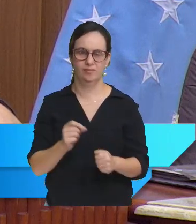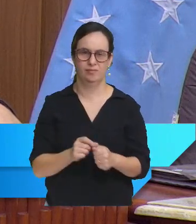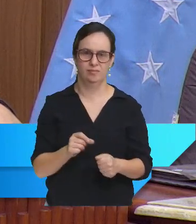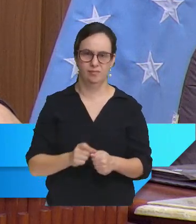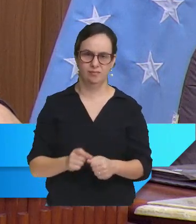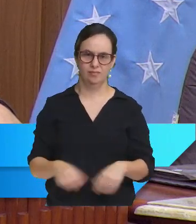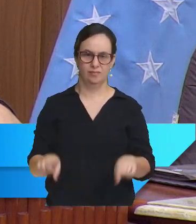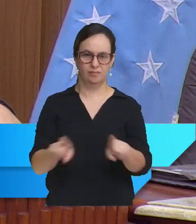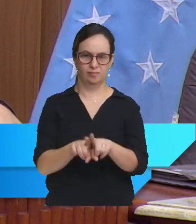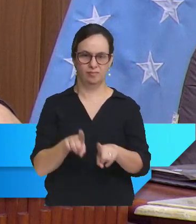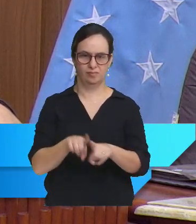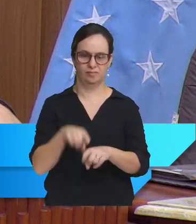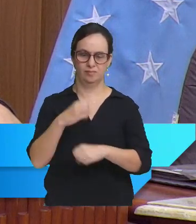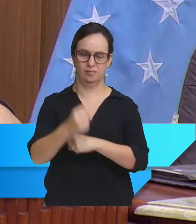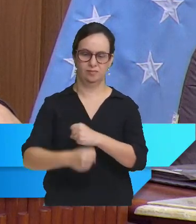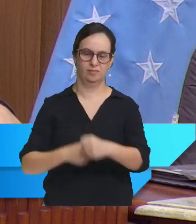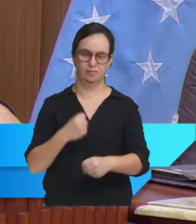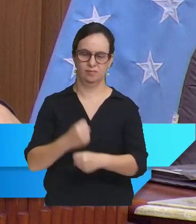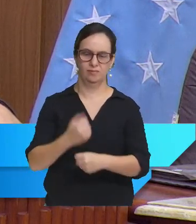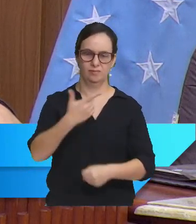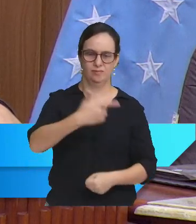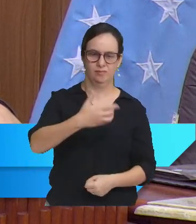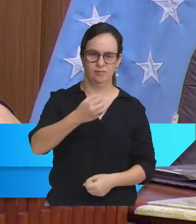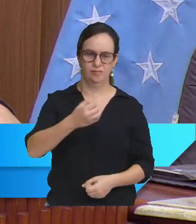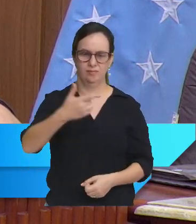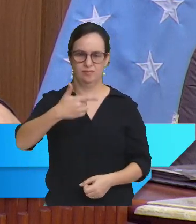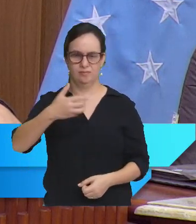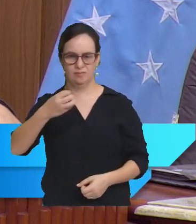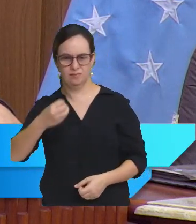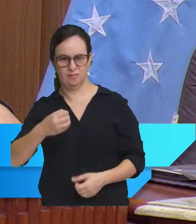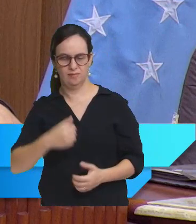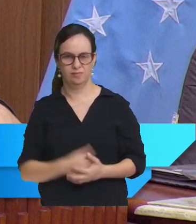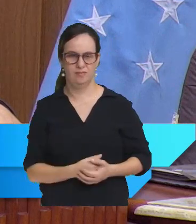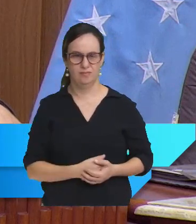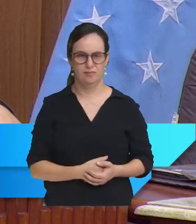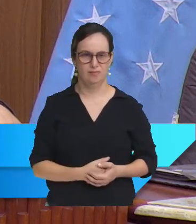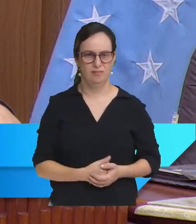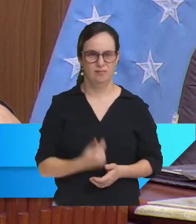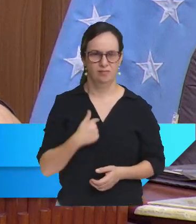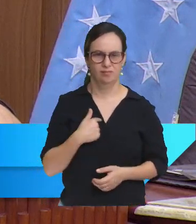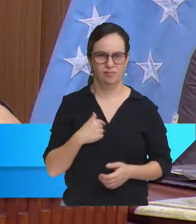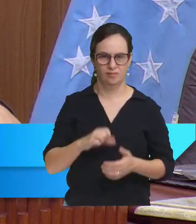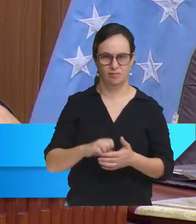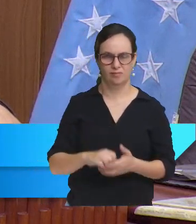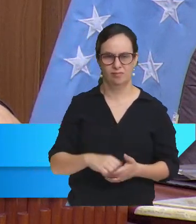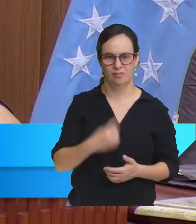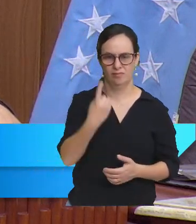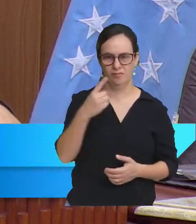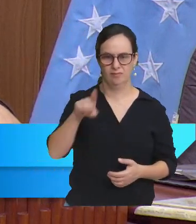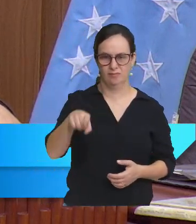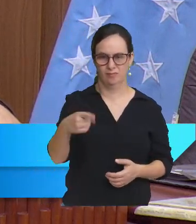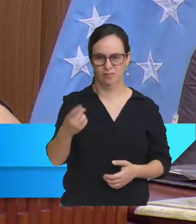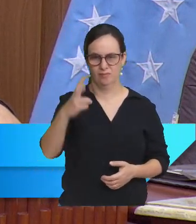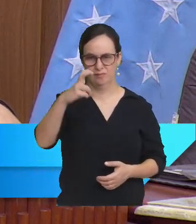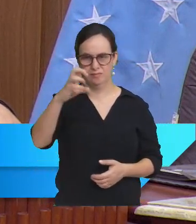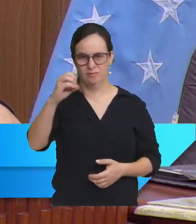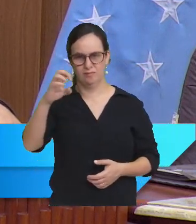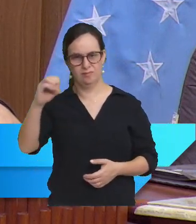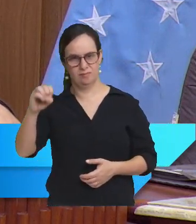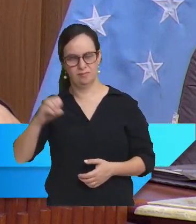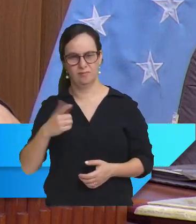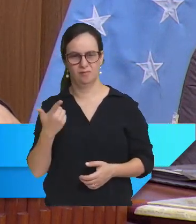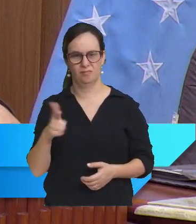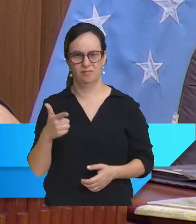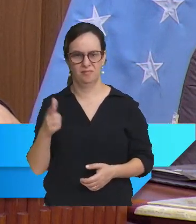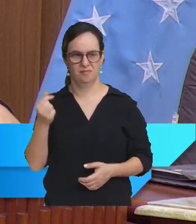raça, na luta. 2020, eu, com R$ 1.500, não tive dinheiro nem para fazer o centinho, nem para fazer o folder, e